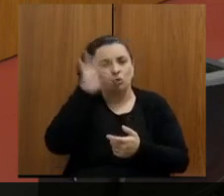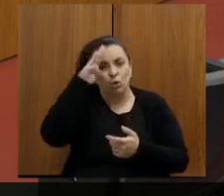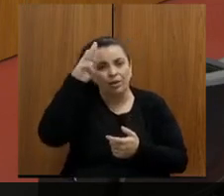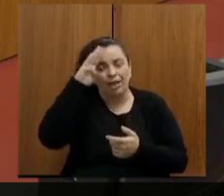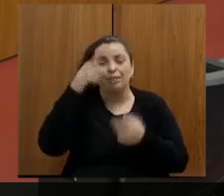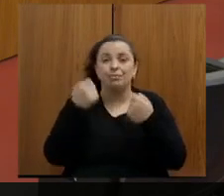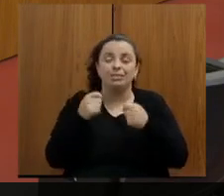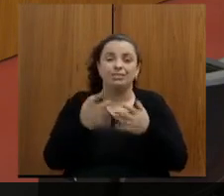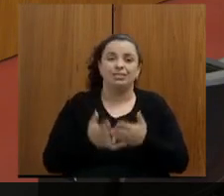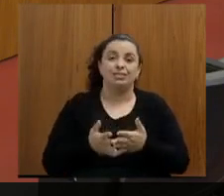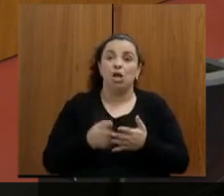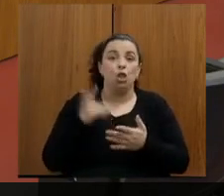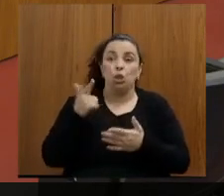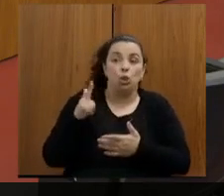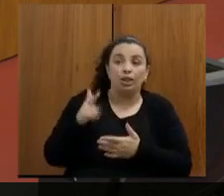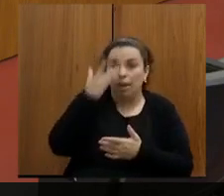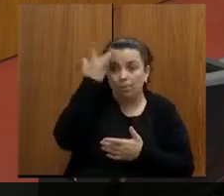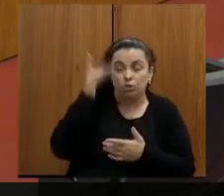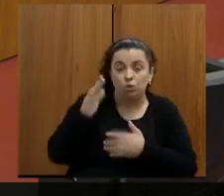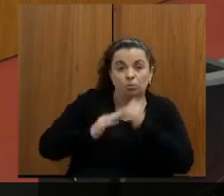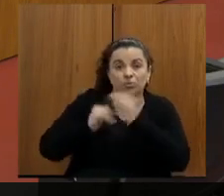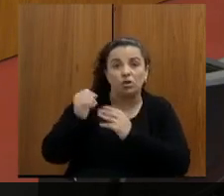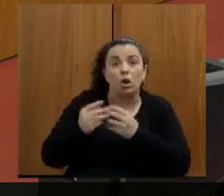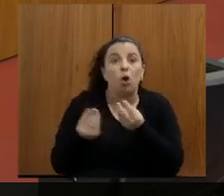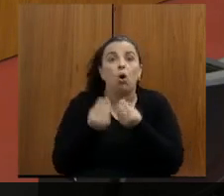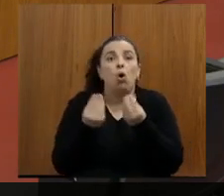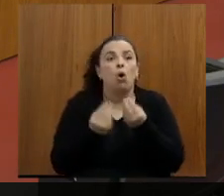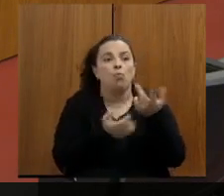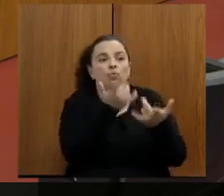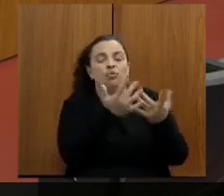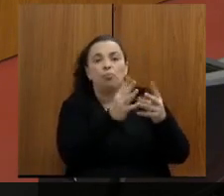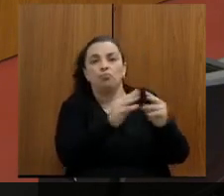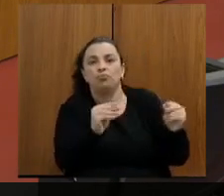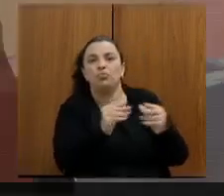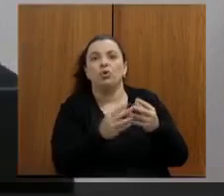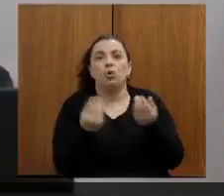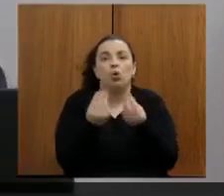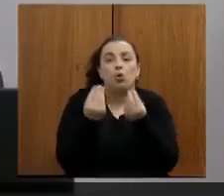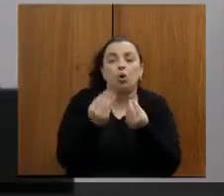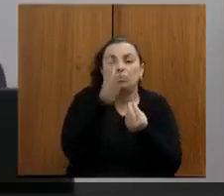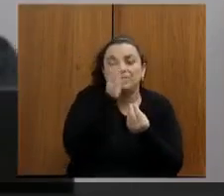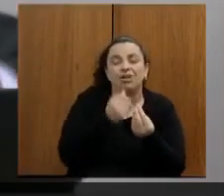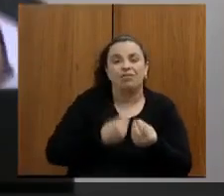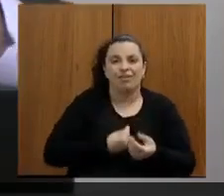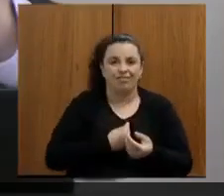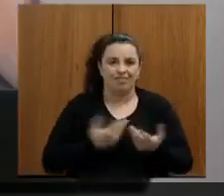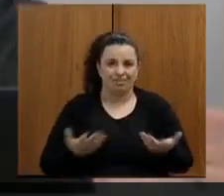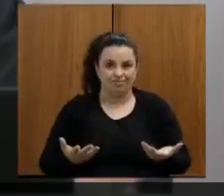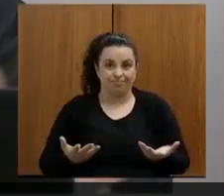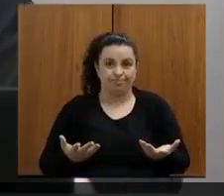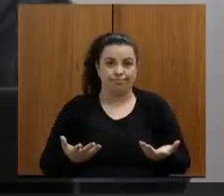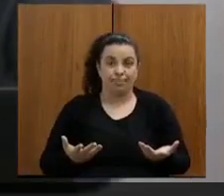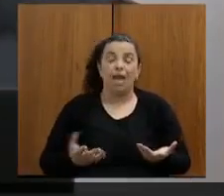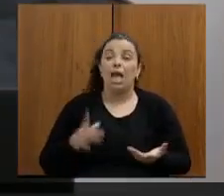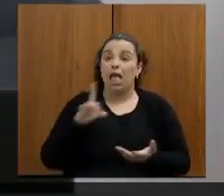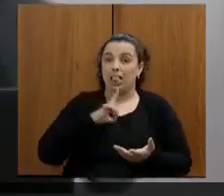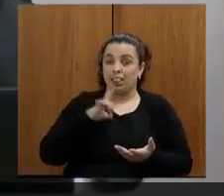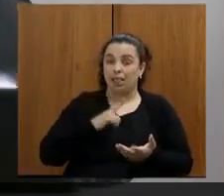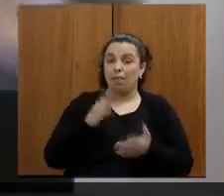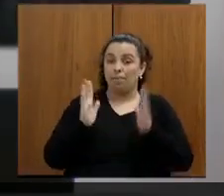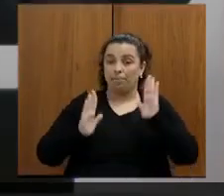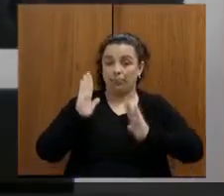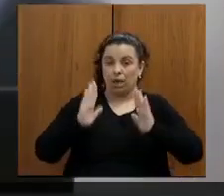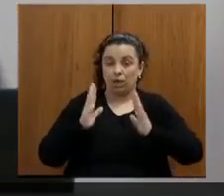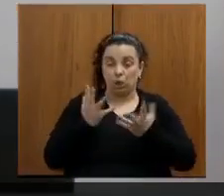não é apagado e o bombeiro passou um período dificílimo agora neste período de seca o bombeiro é assim quando vem seca ele